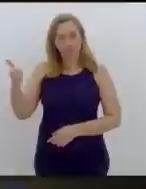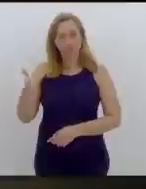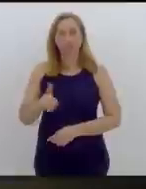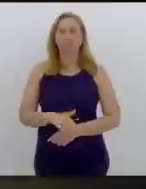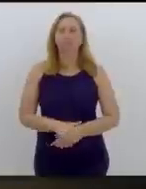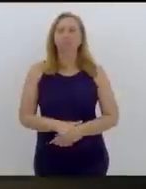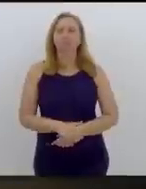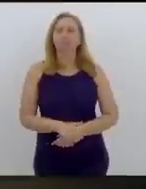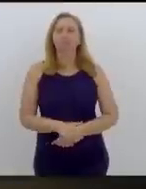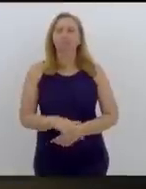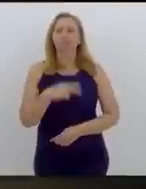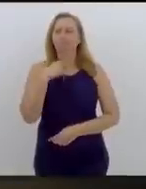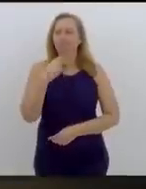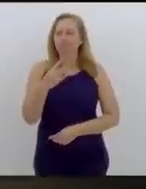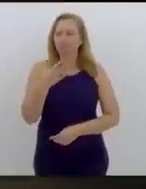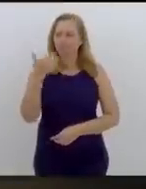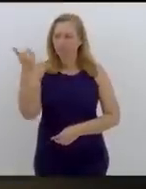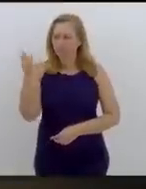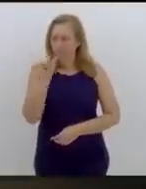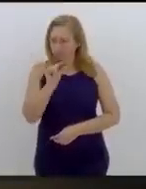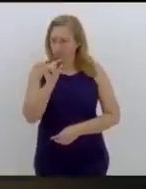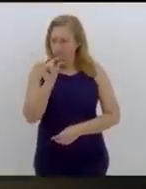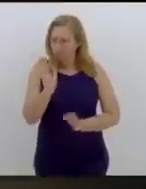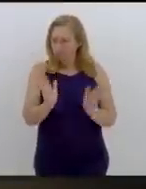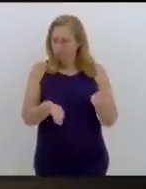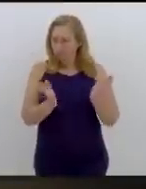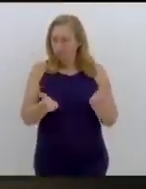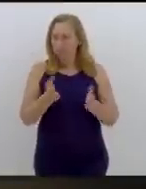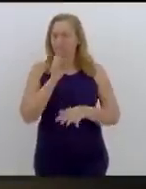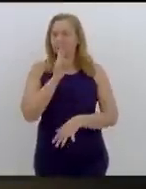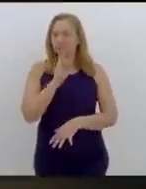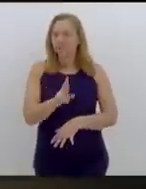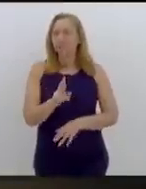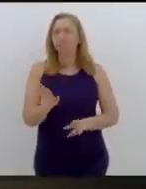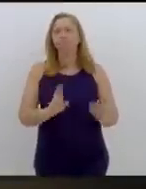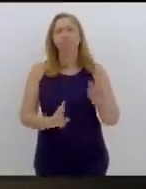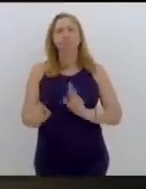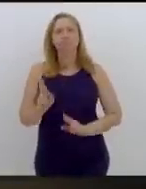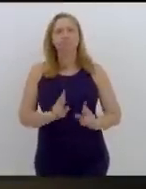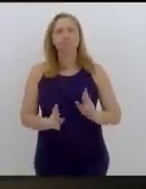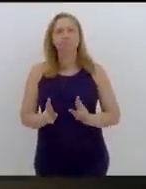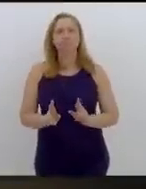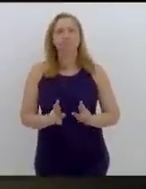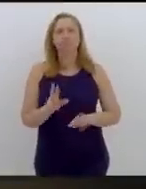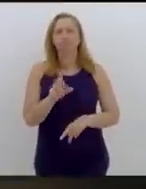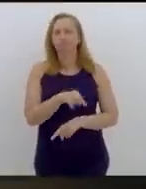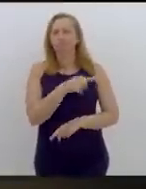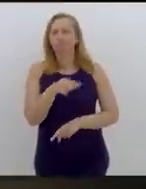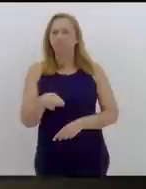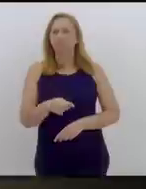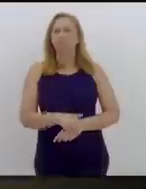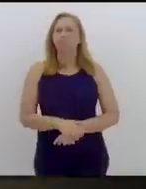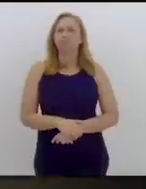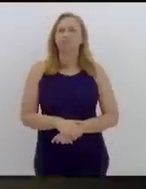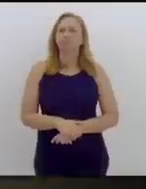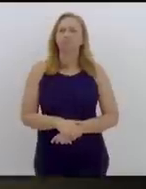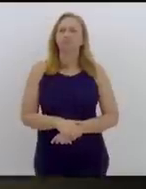até a voz melhorou um pouquinho agora para dar uma resposta com relação a situação dos excluídos